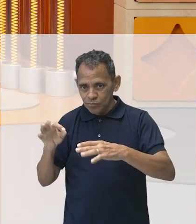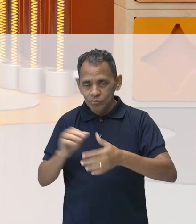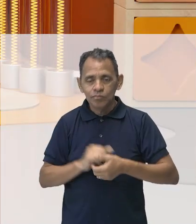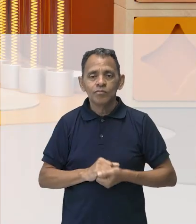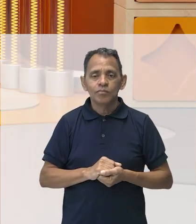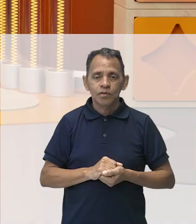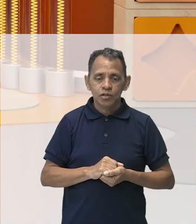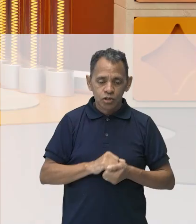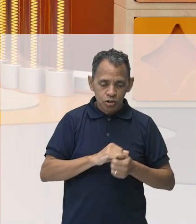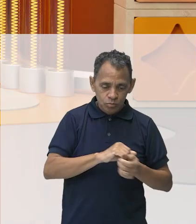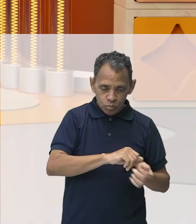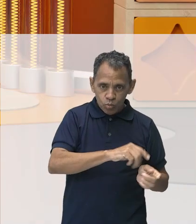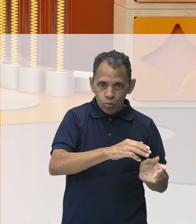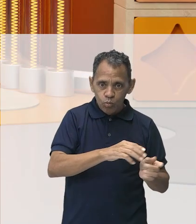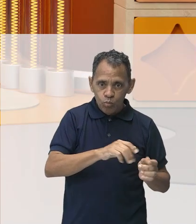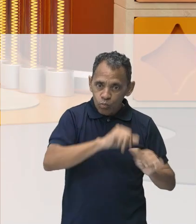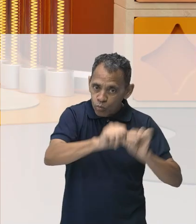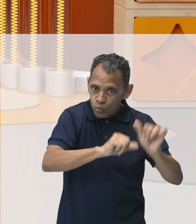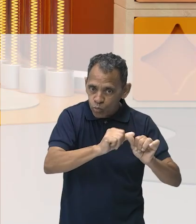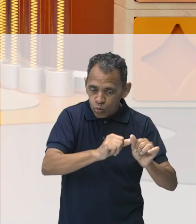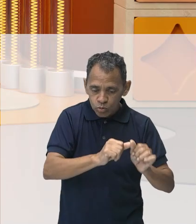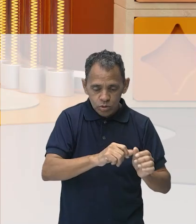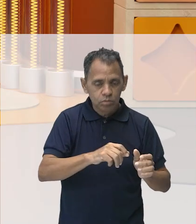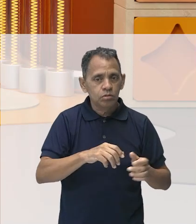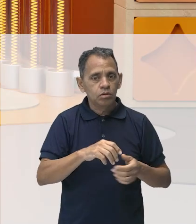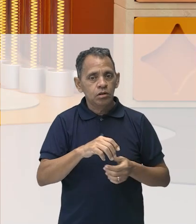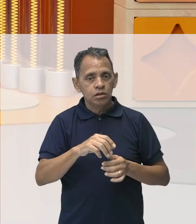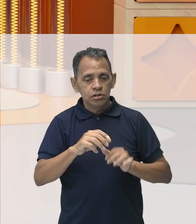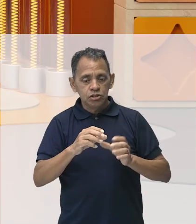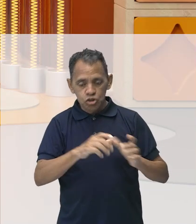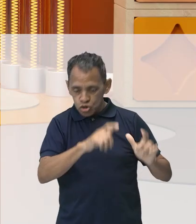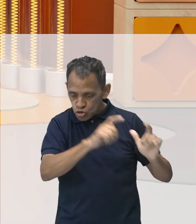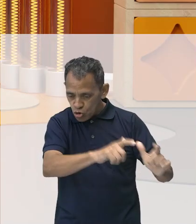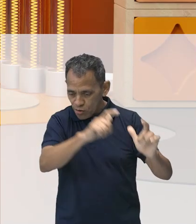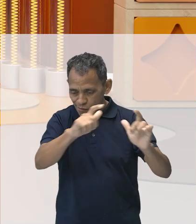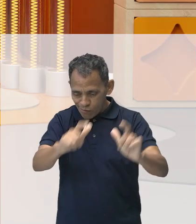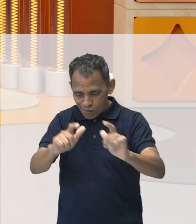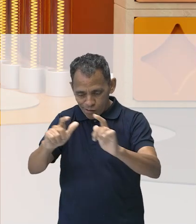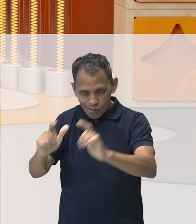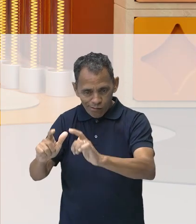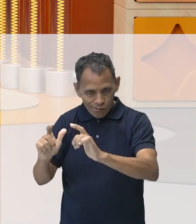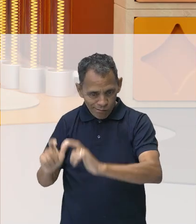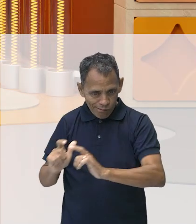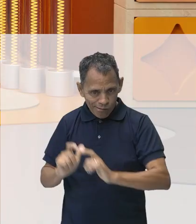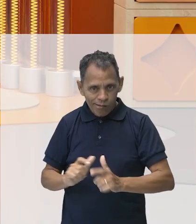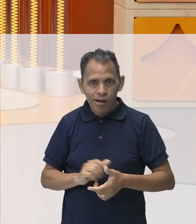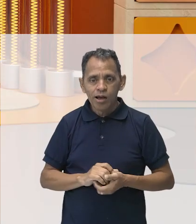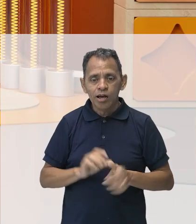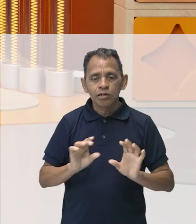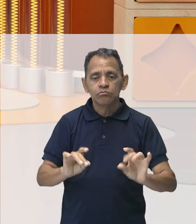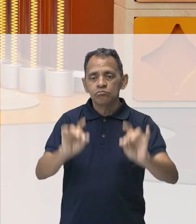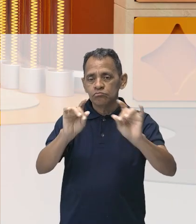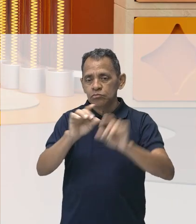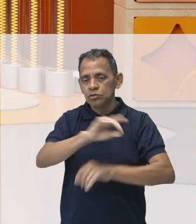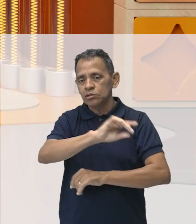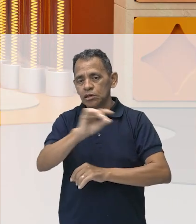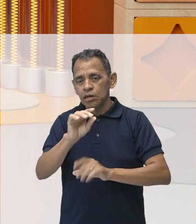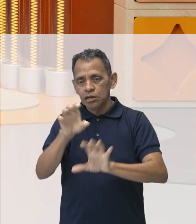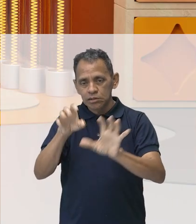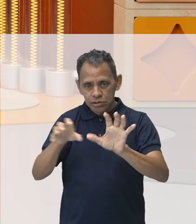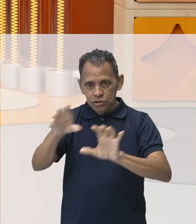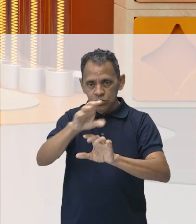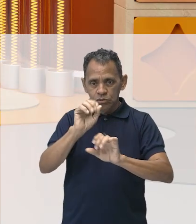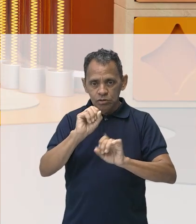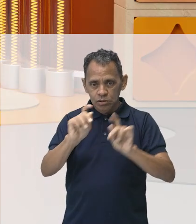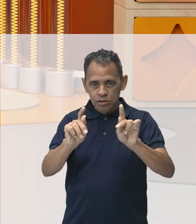acaba surgindo ali em diferentes áreas e isso vai ser muito específico de cada região, tá certo, gente?